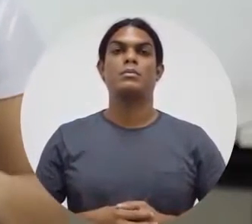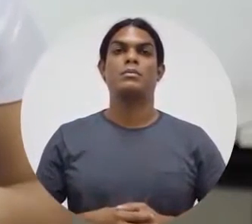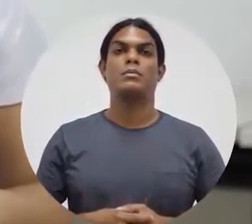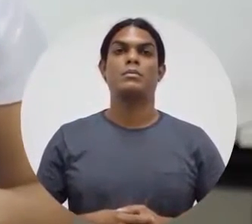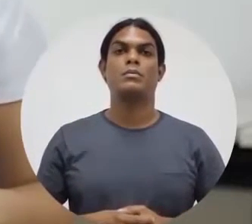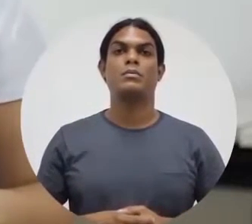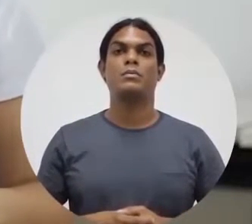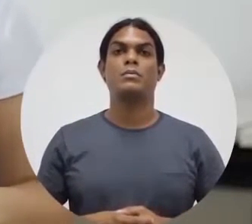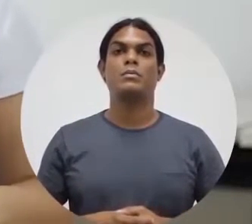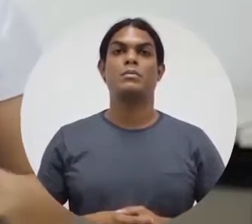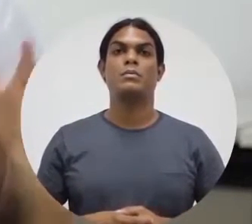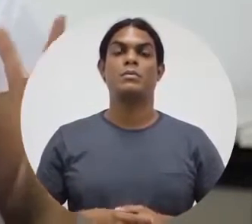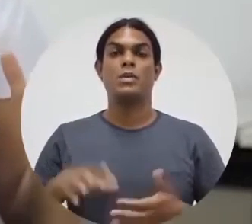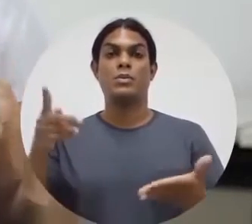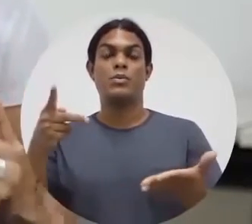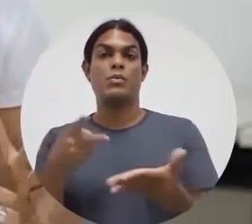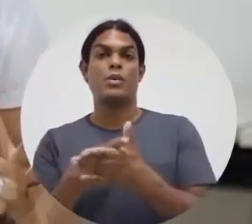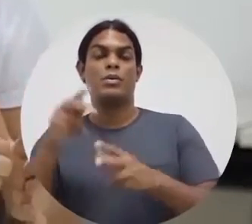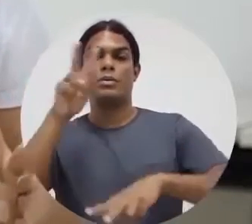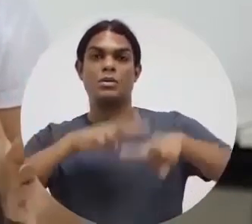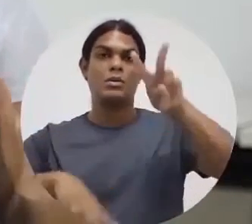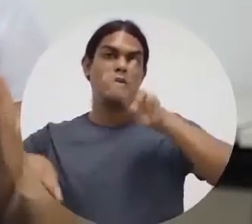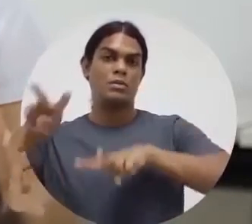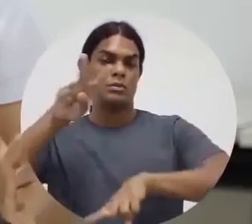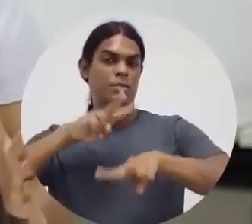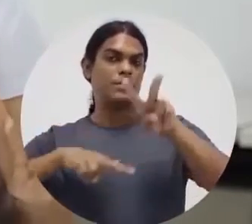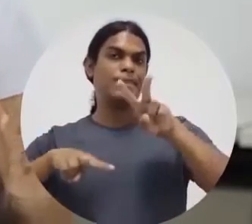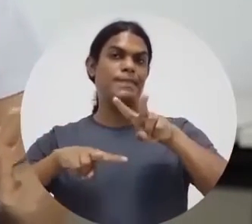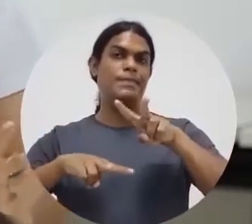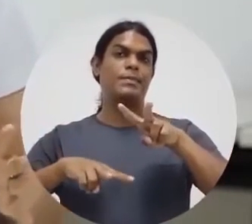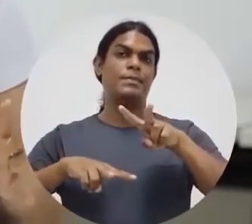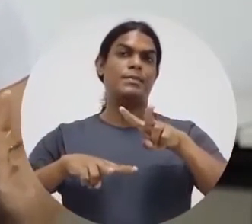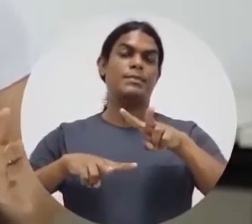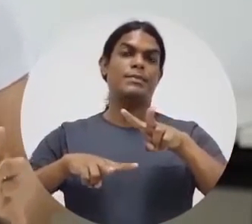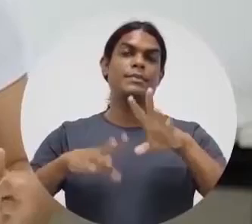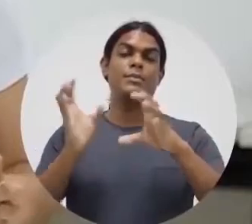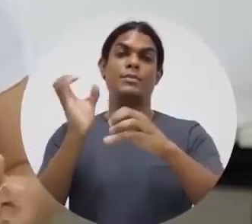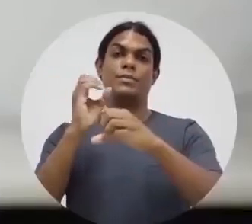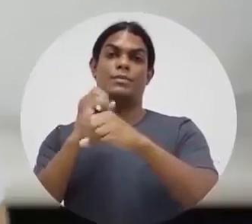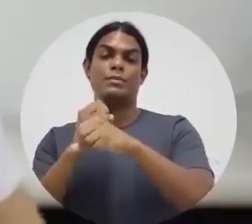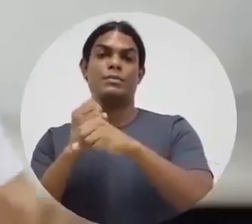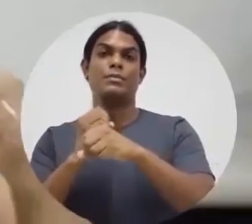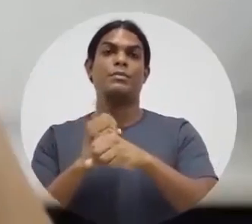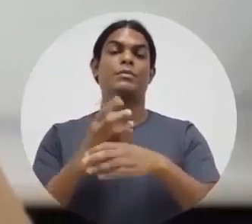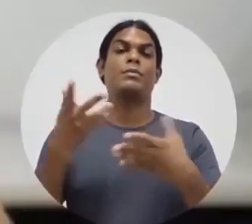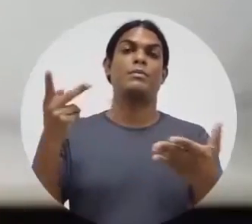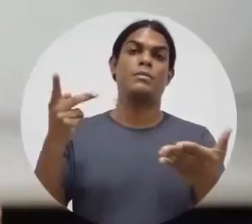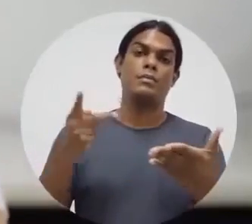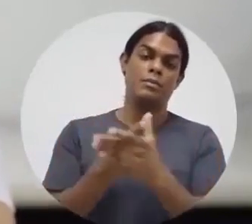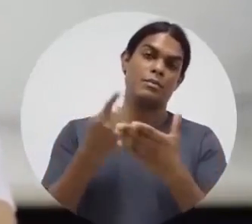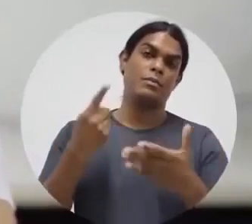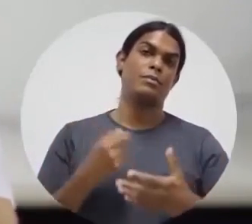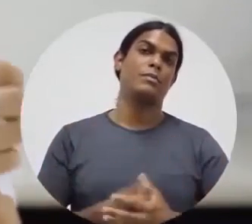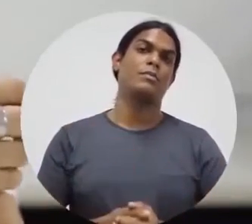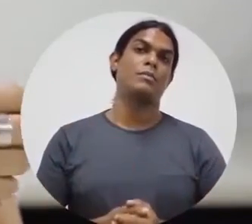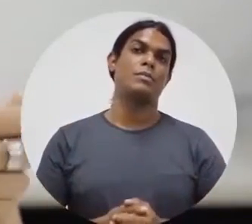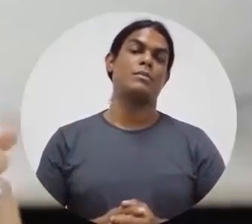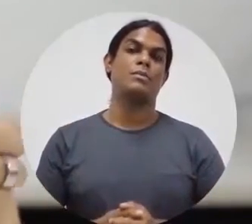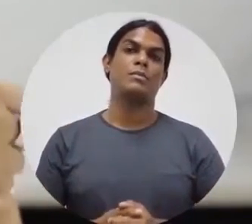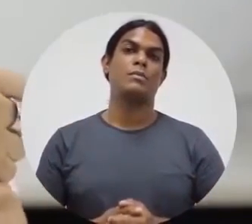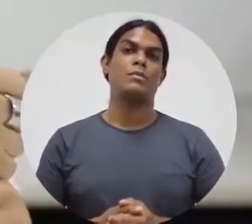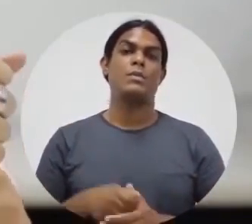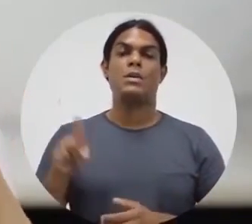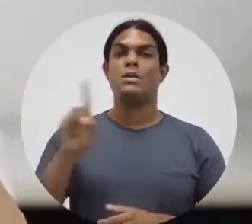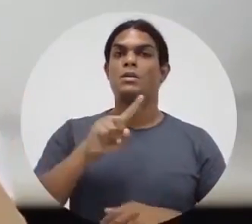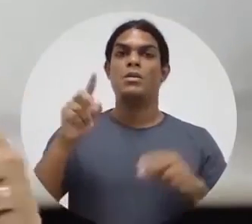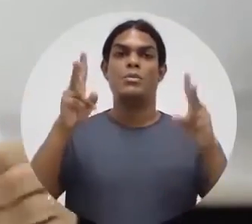processo de análise de viabilidade. Eu fiz um processo de análise de viabilidade incorreto. Eu não considerei que teria